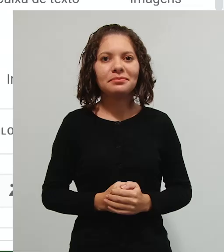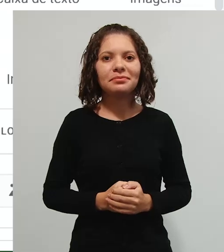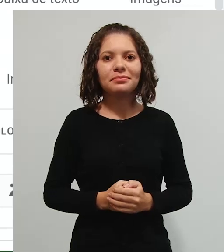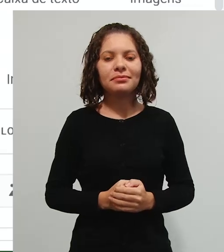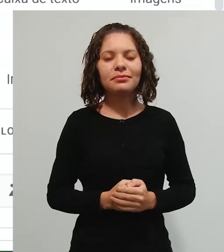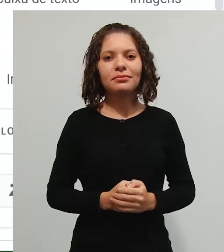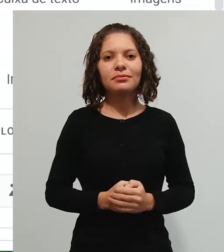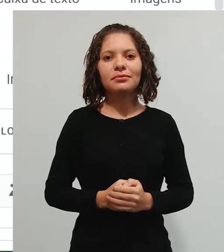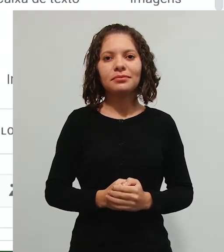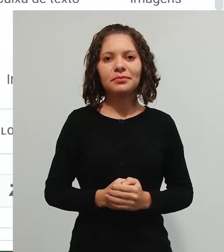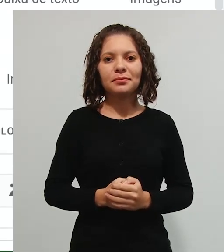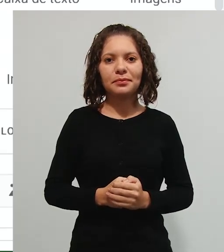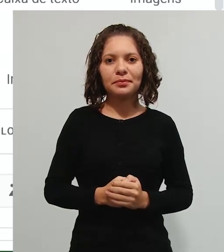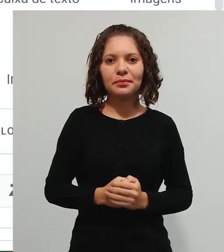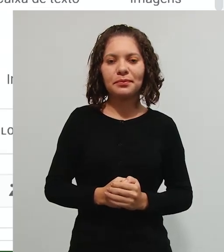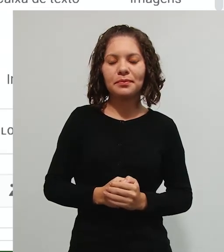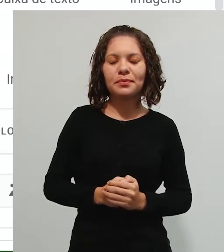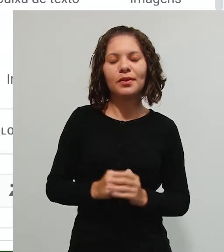advindas